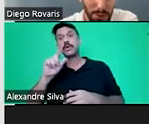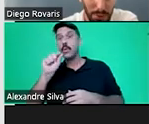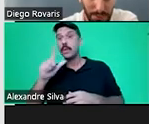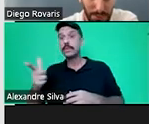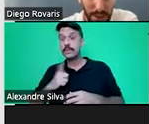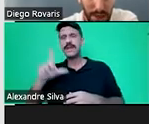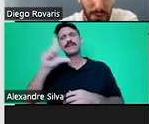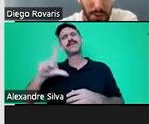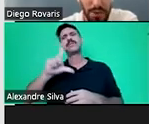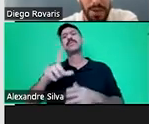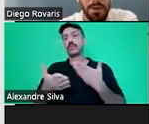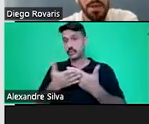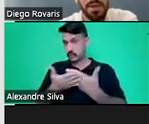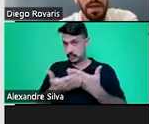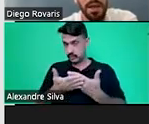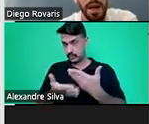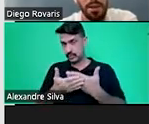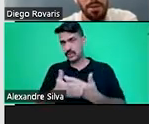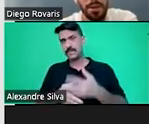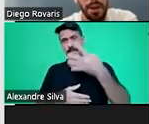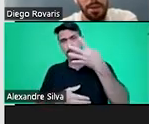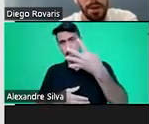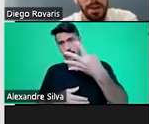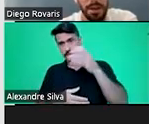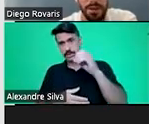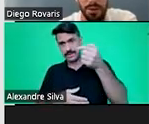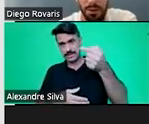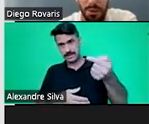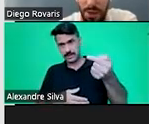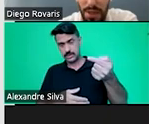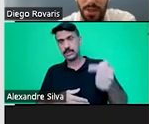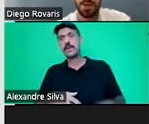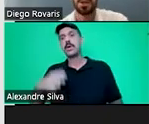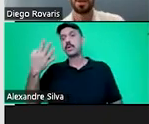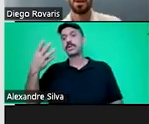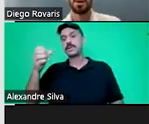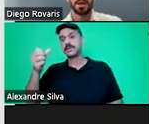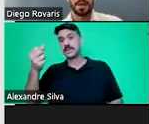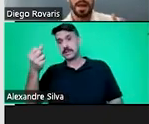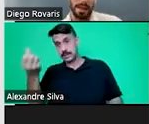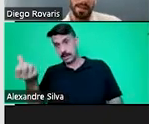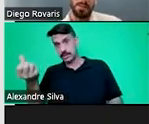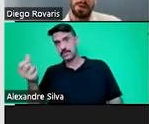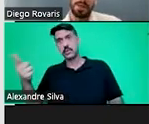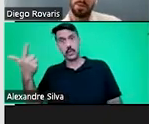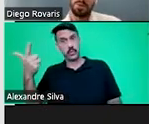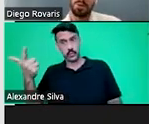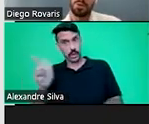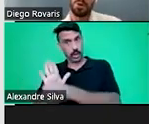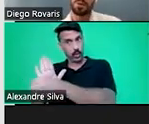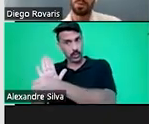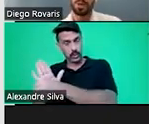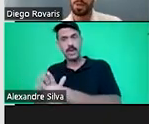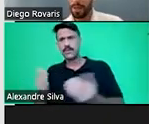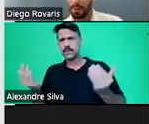estudo piloto, incluindo 407 casos e 463 controles, a gente, nessa amostra,